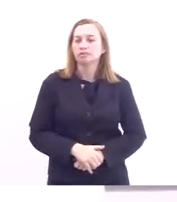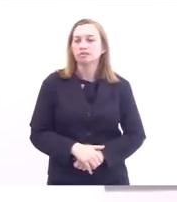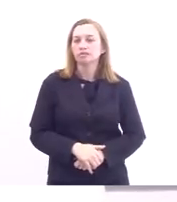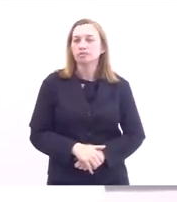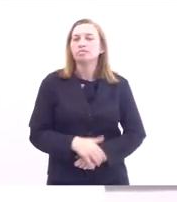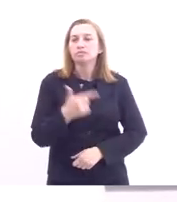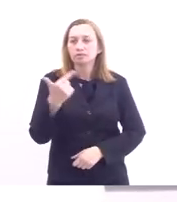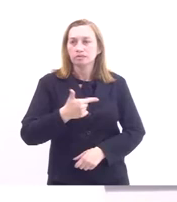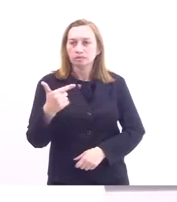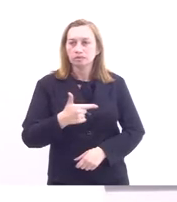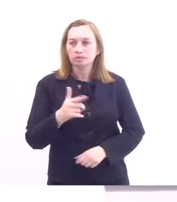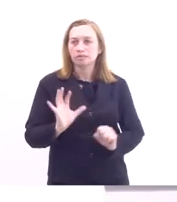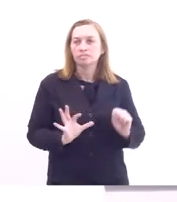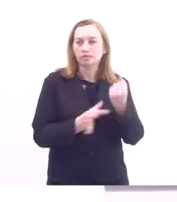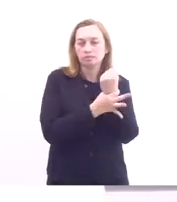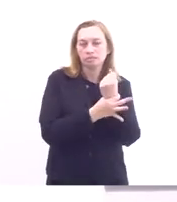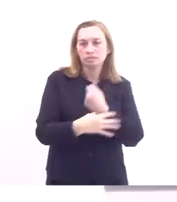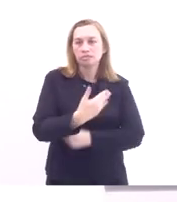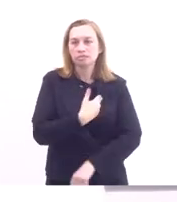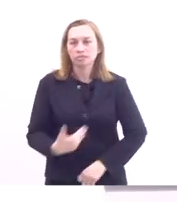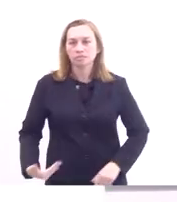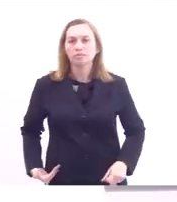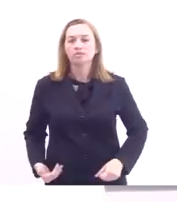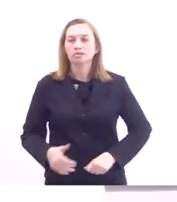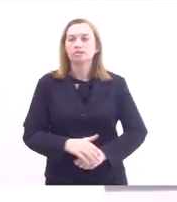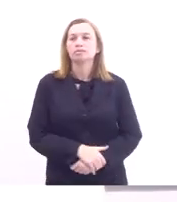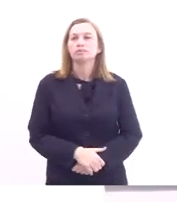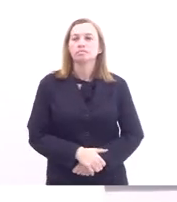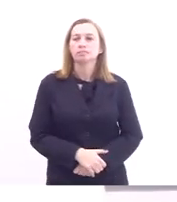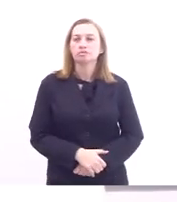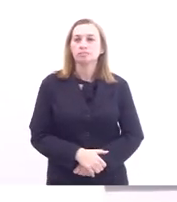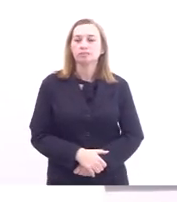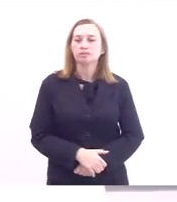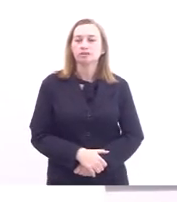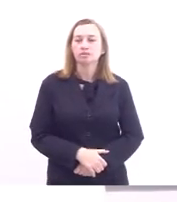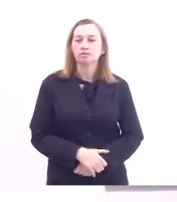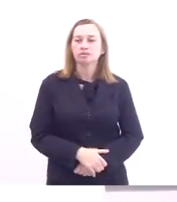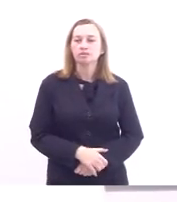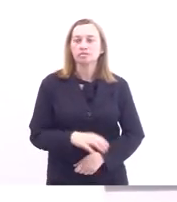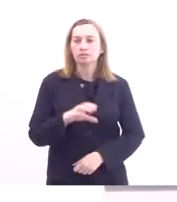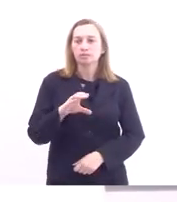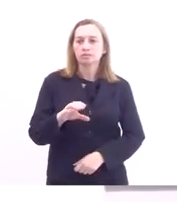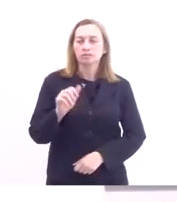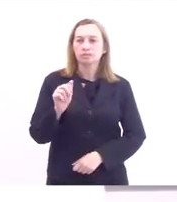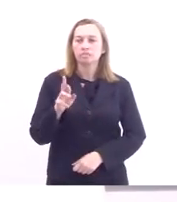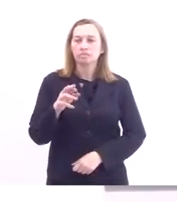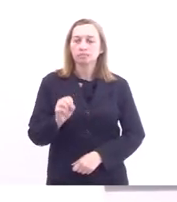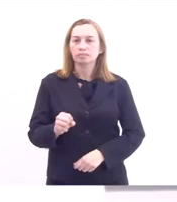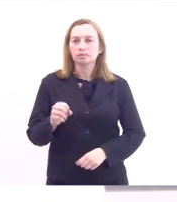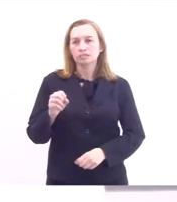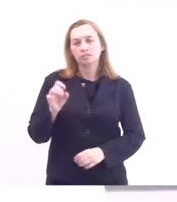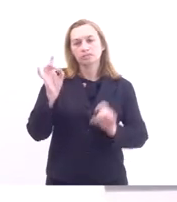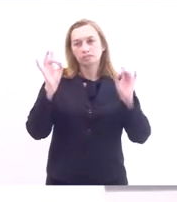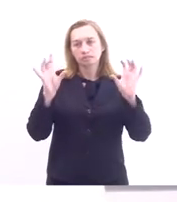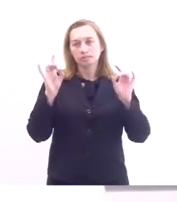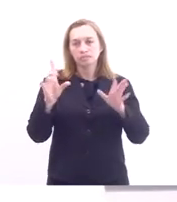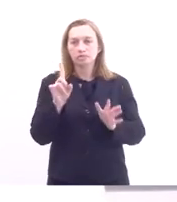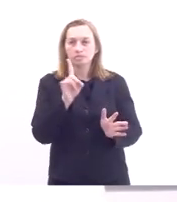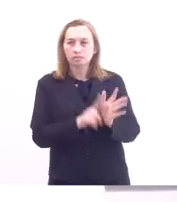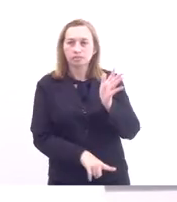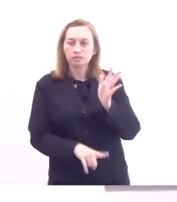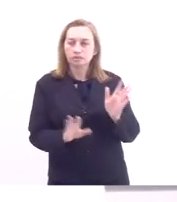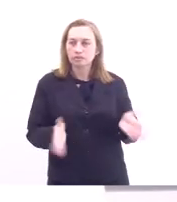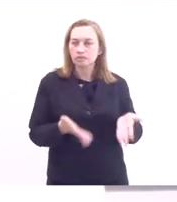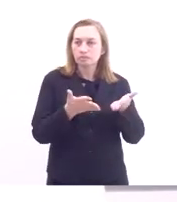Em segundo lugar, segurança pública. E em cargos especiais, a gente teve uma redução motivada